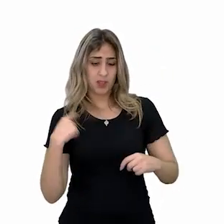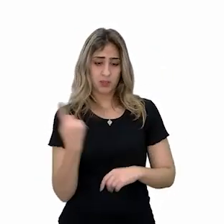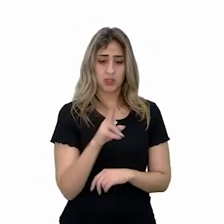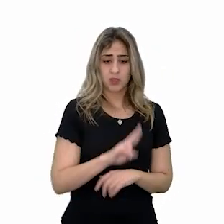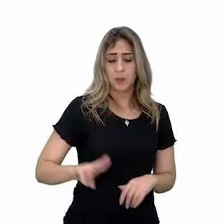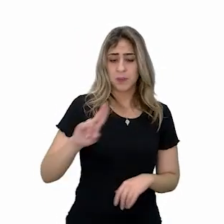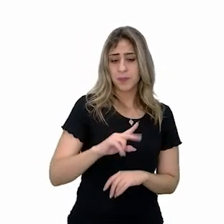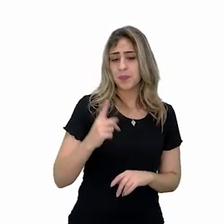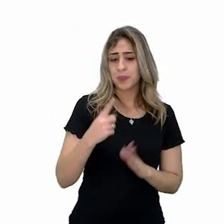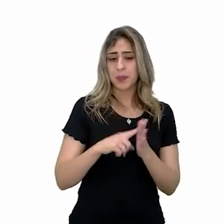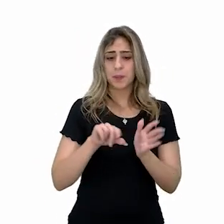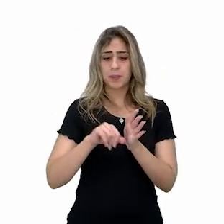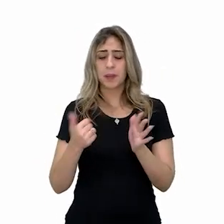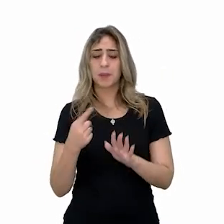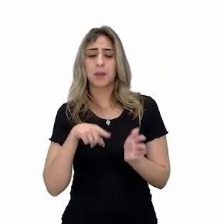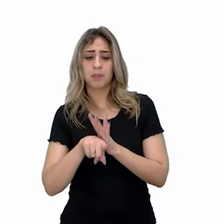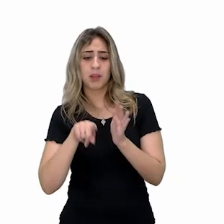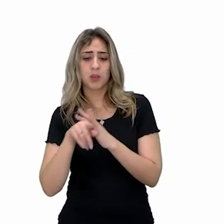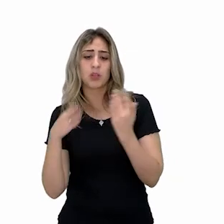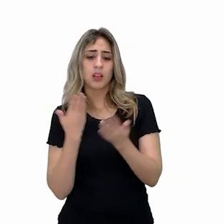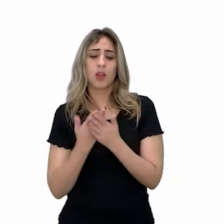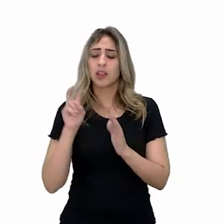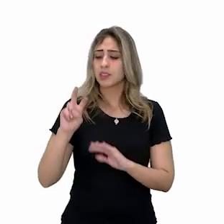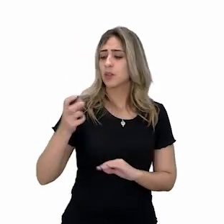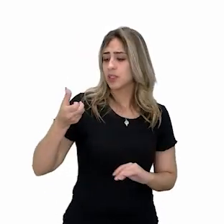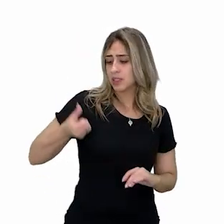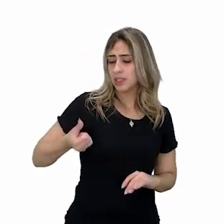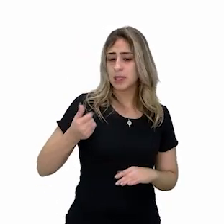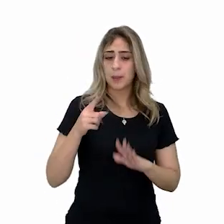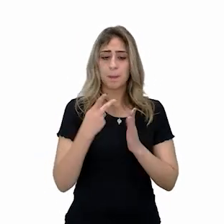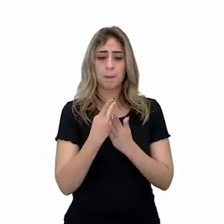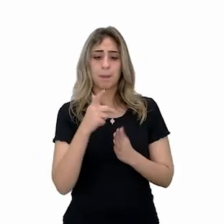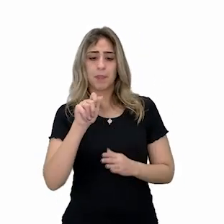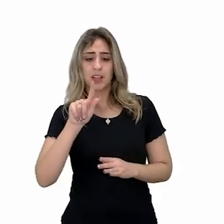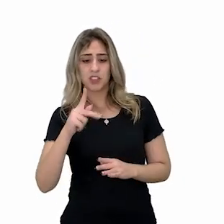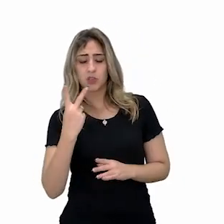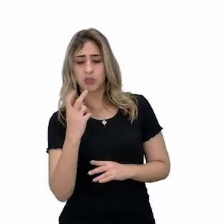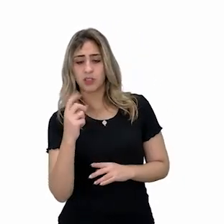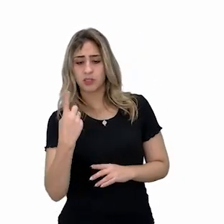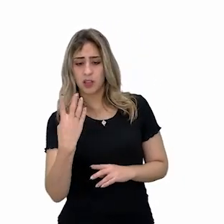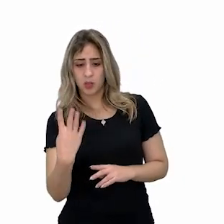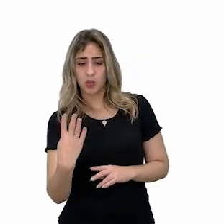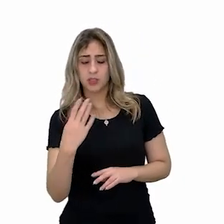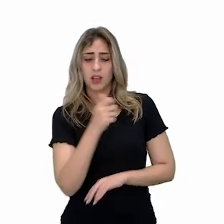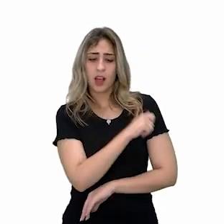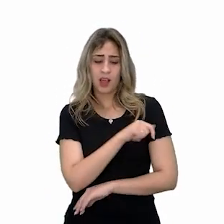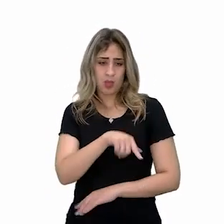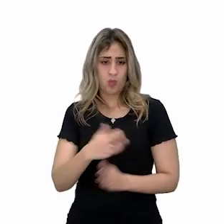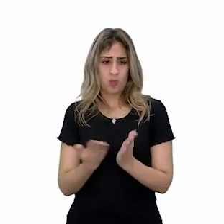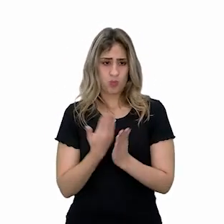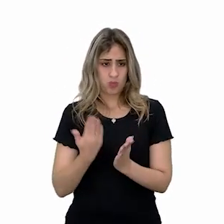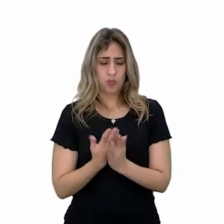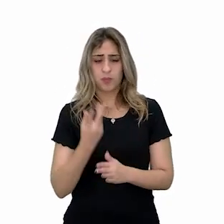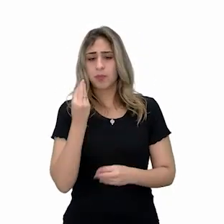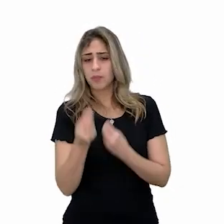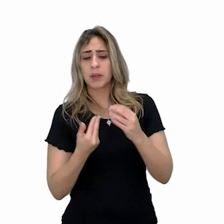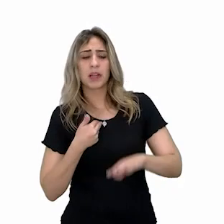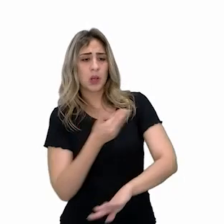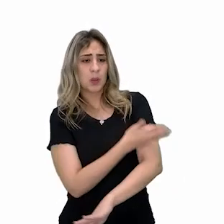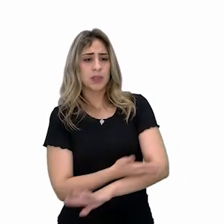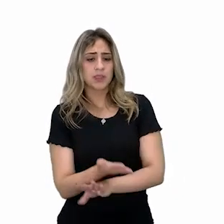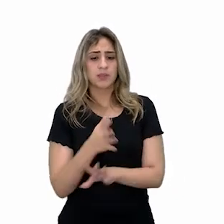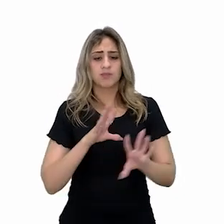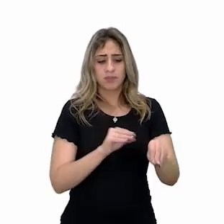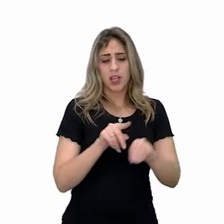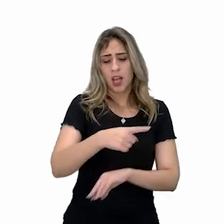utilizar as duas primeiras perguntas lá das aulas 5 e 6 da página 214 do caderno do aluno. A primeira, para começar a mobilizar